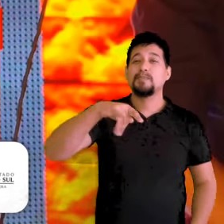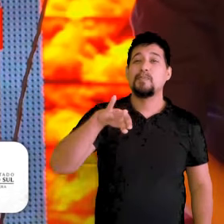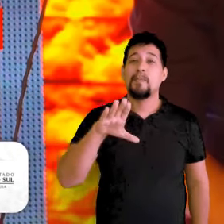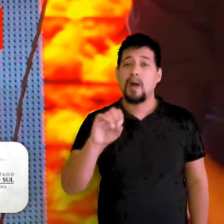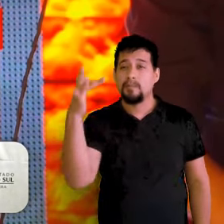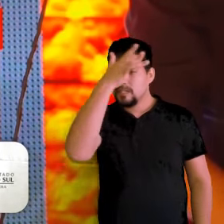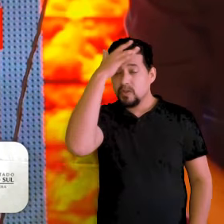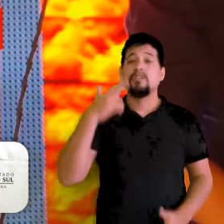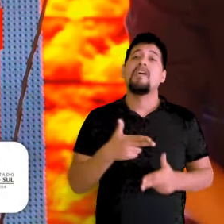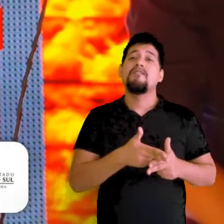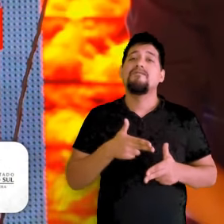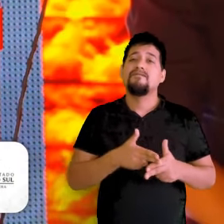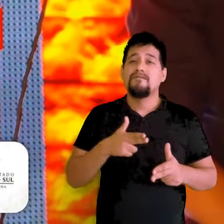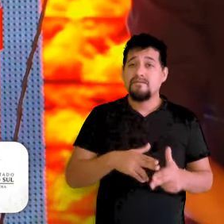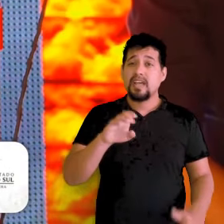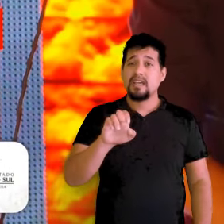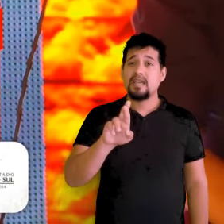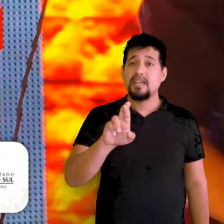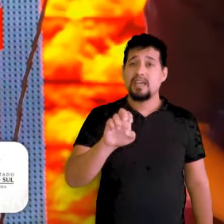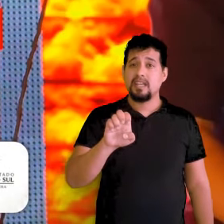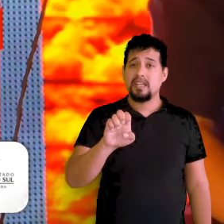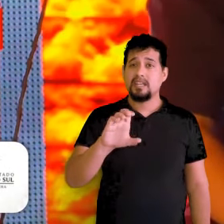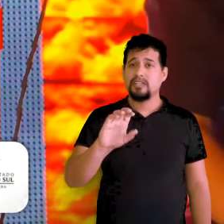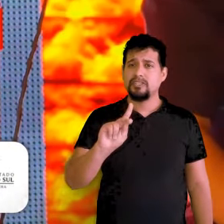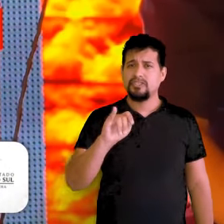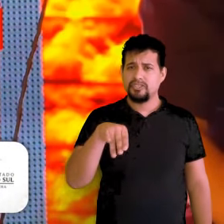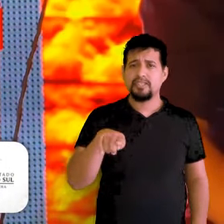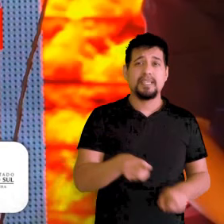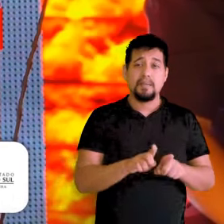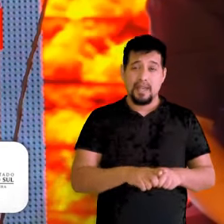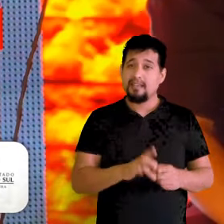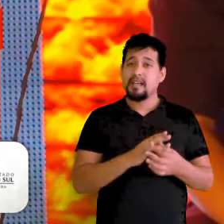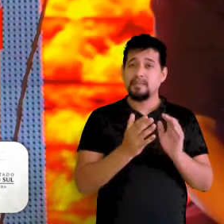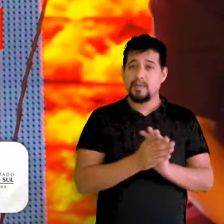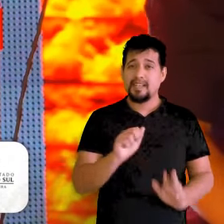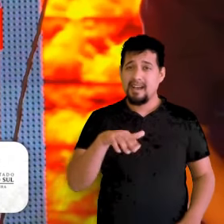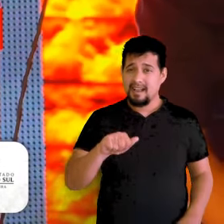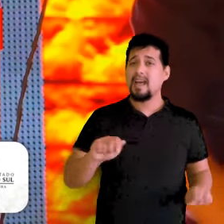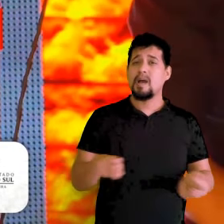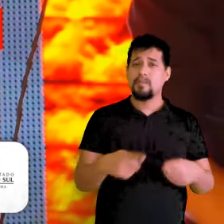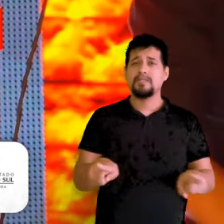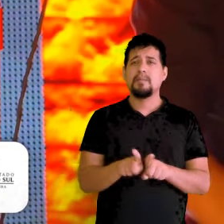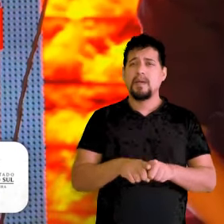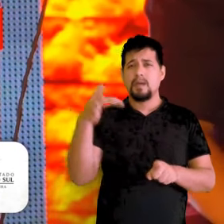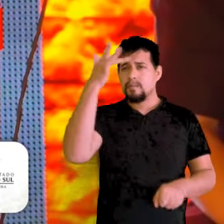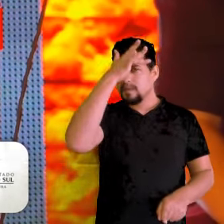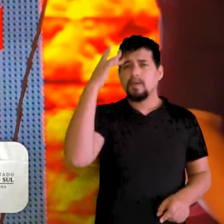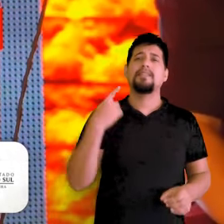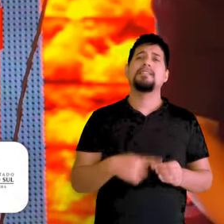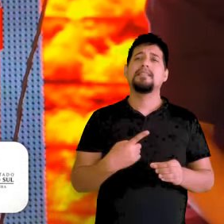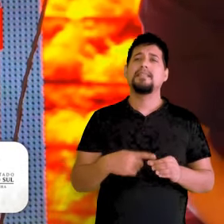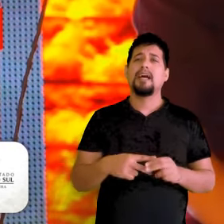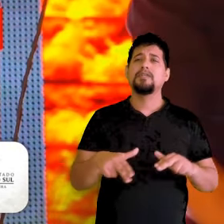Paulo, pessoal das facas Erechim, pediram colatada a oferecer pra esposa Ana, pessoal também